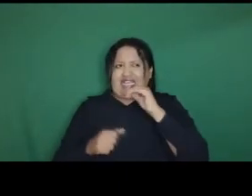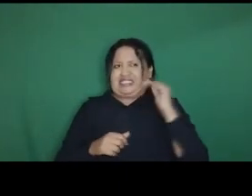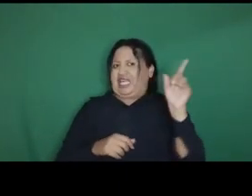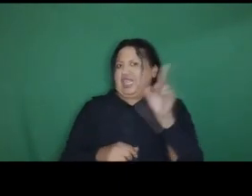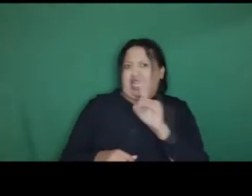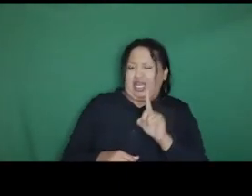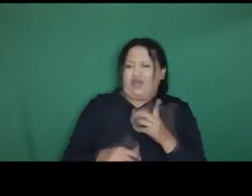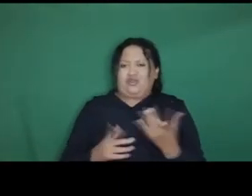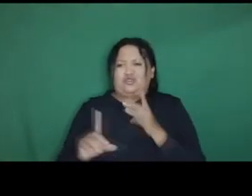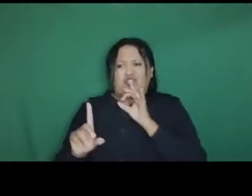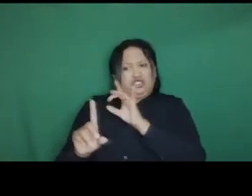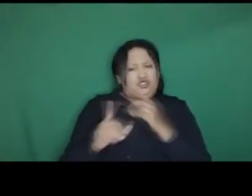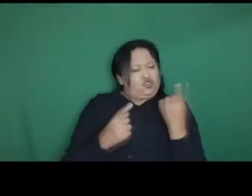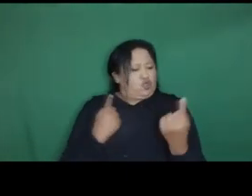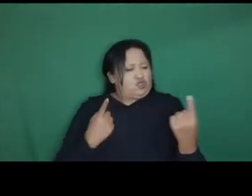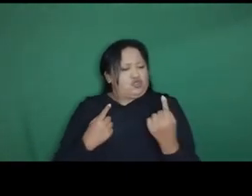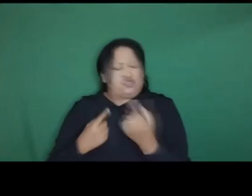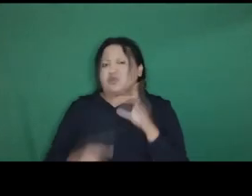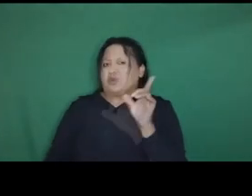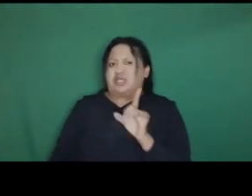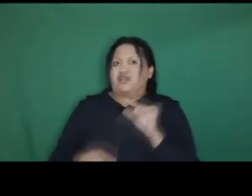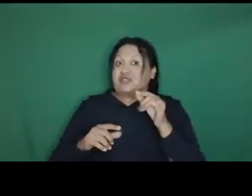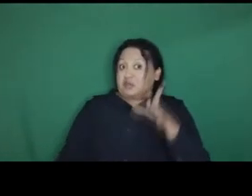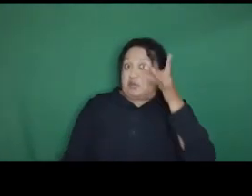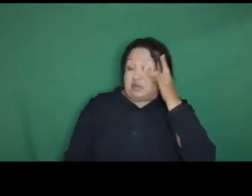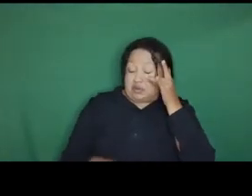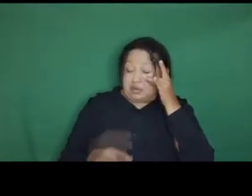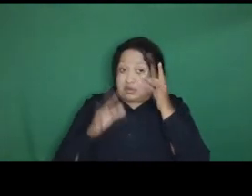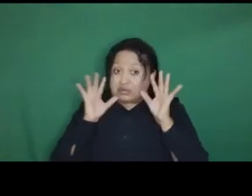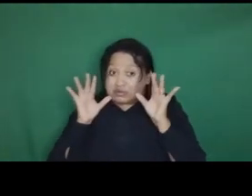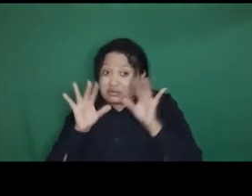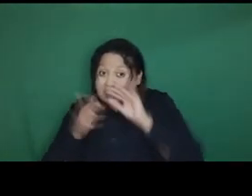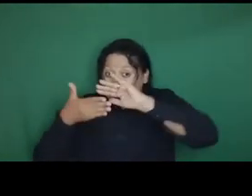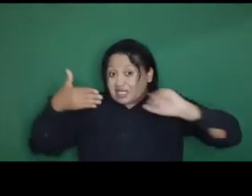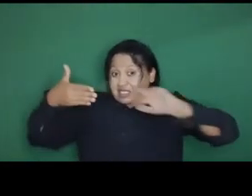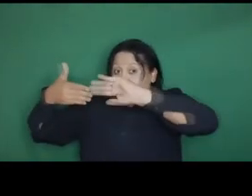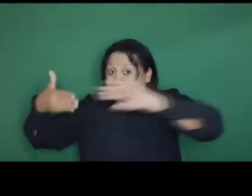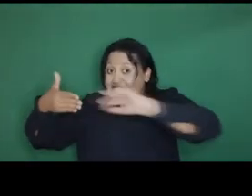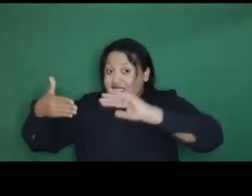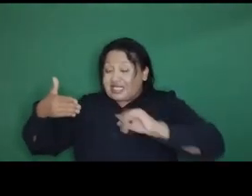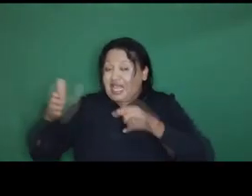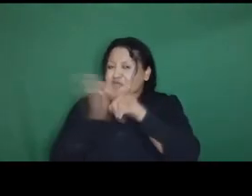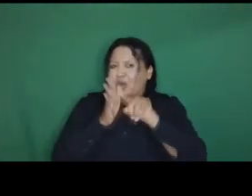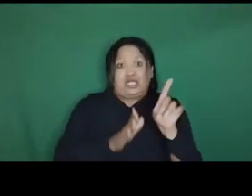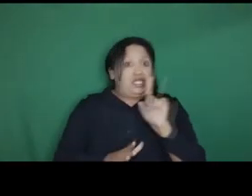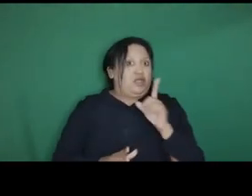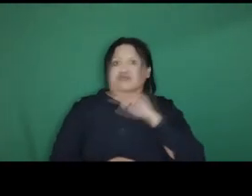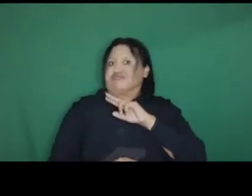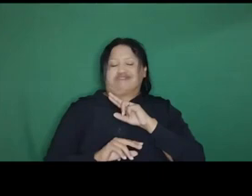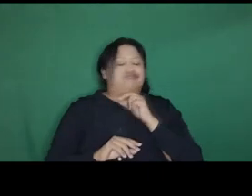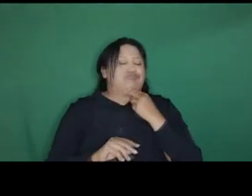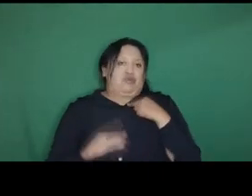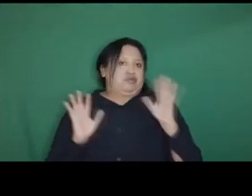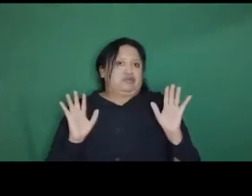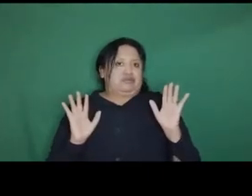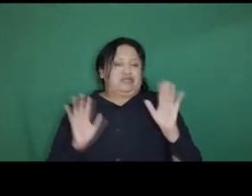que hierarquia não indivíduo não né que vocês fiquem atentos aí porque você já pôr vão eliminando as alternativas que não é